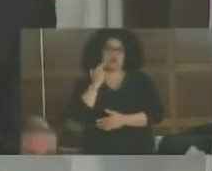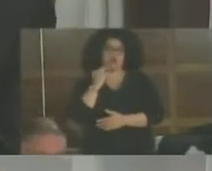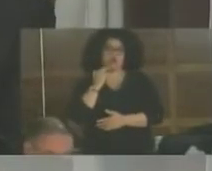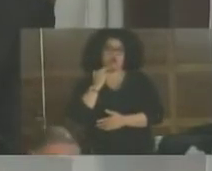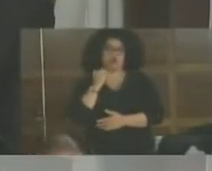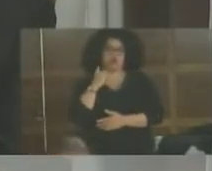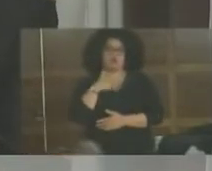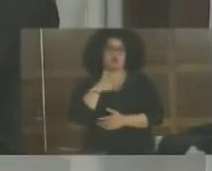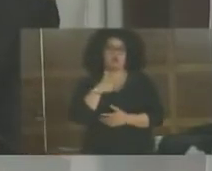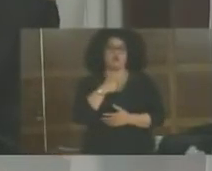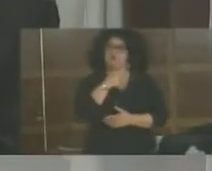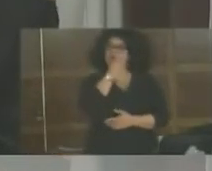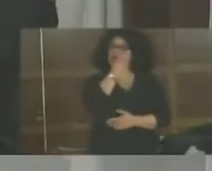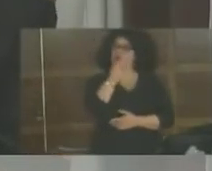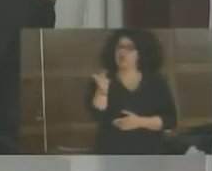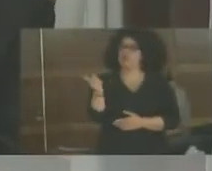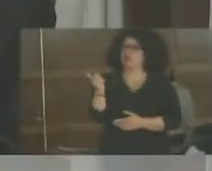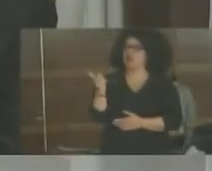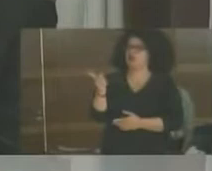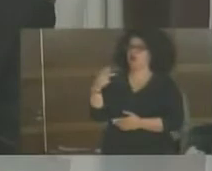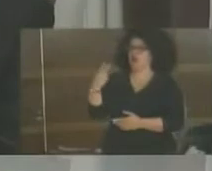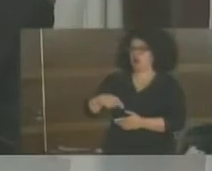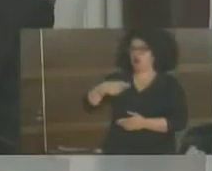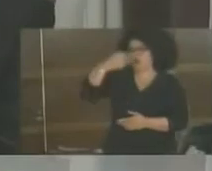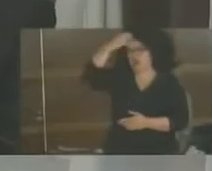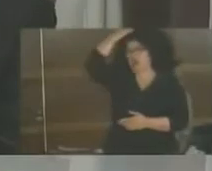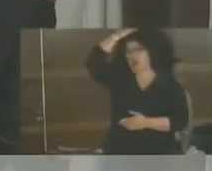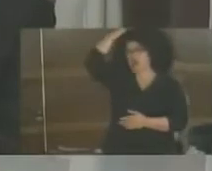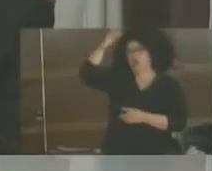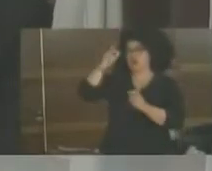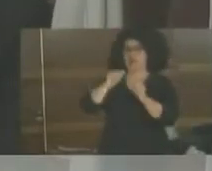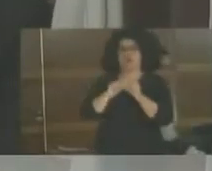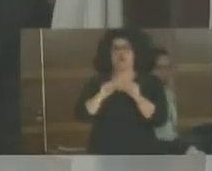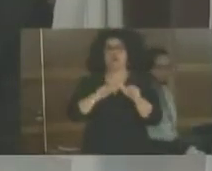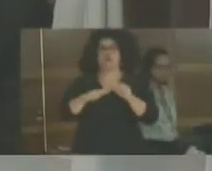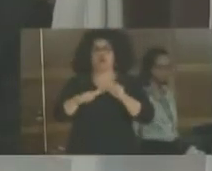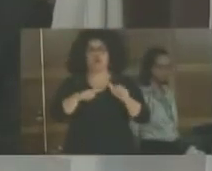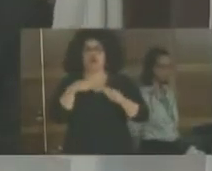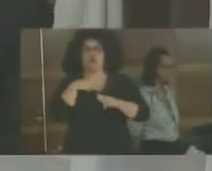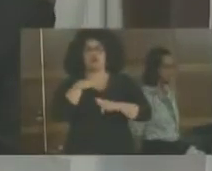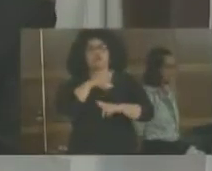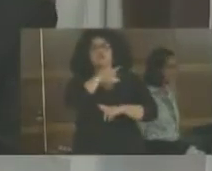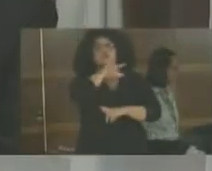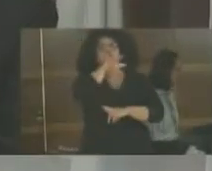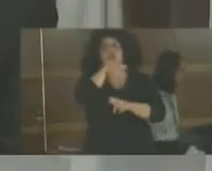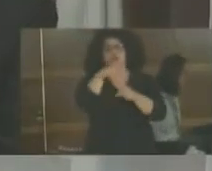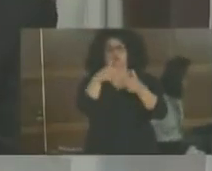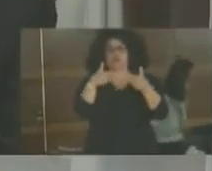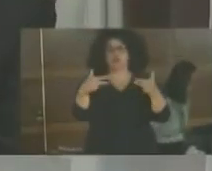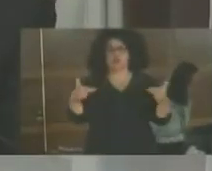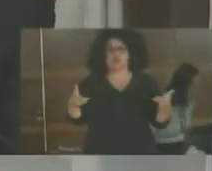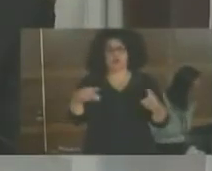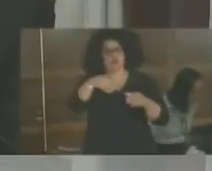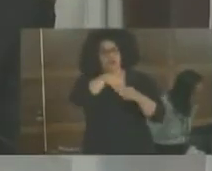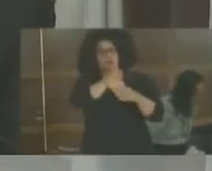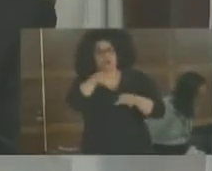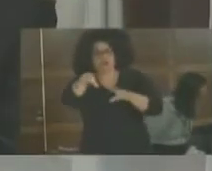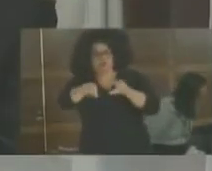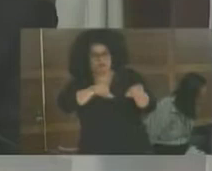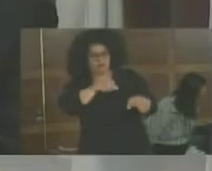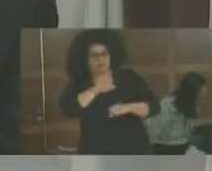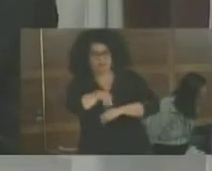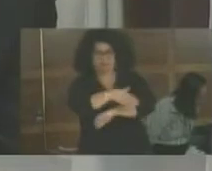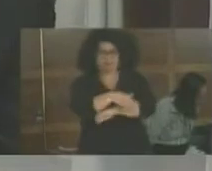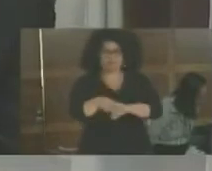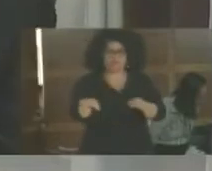tive o prazer de estar visitando um santuário em Angra dos Reis, onde tem vários bichos, né, sendo resgatados e levando